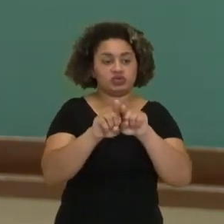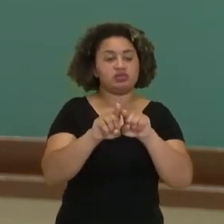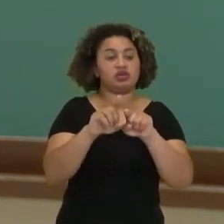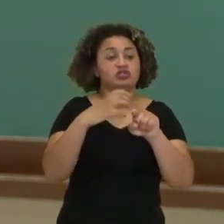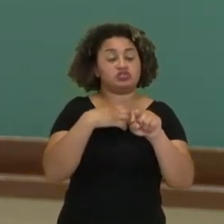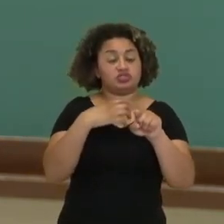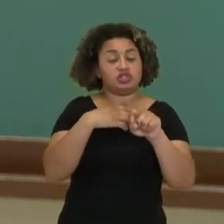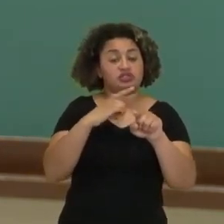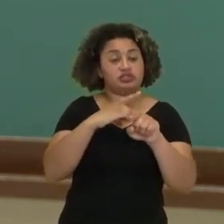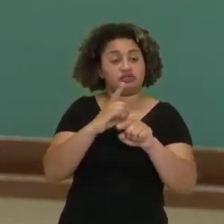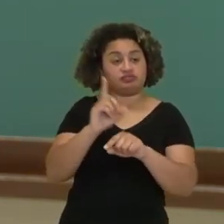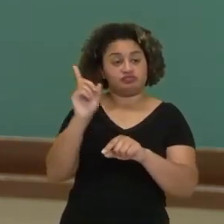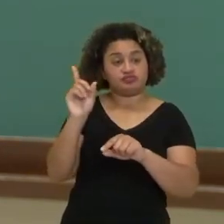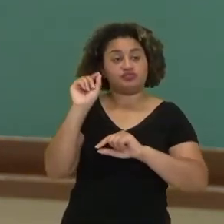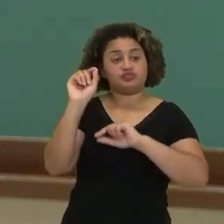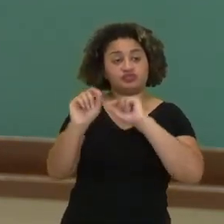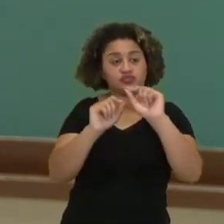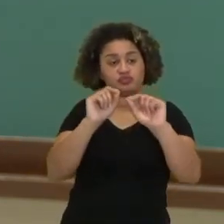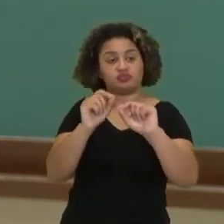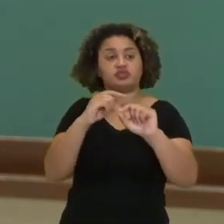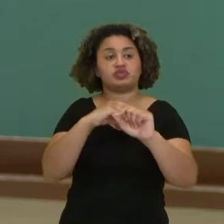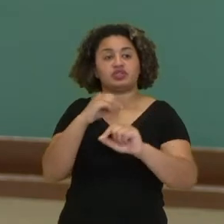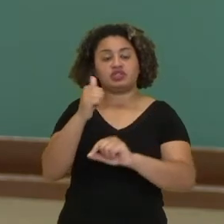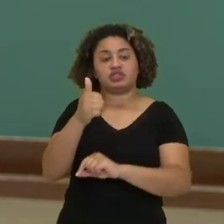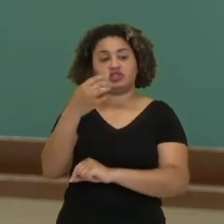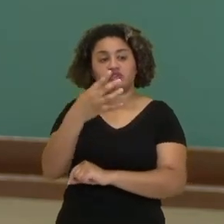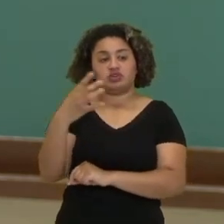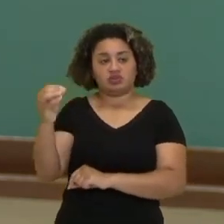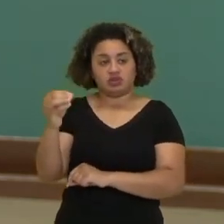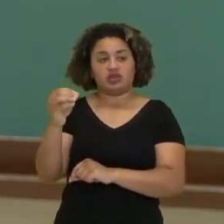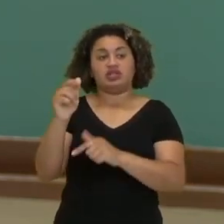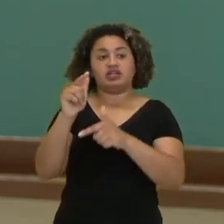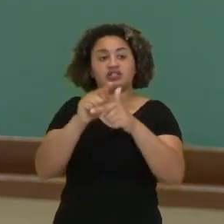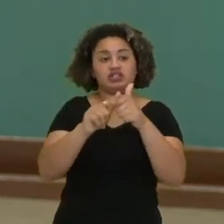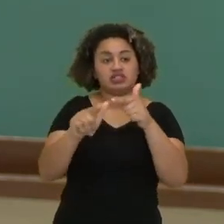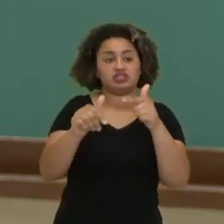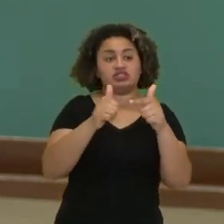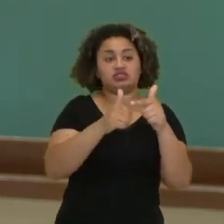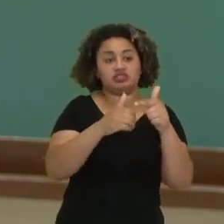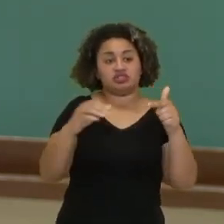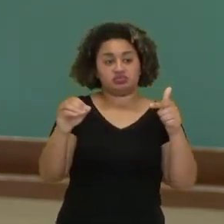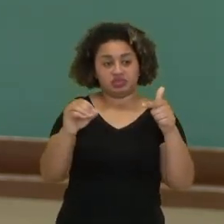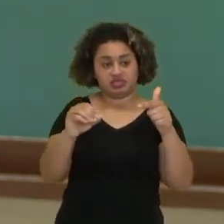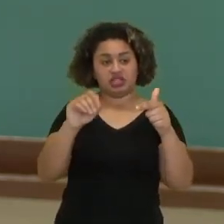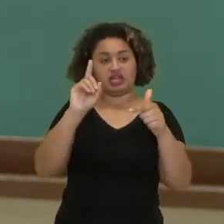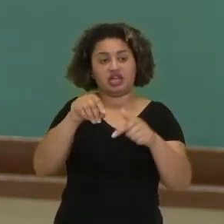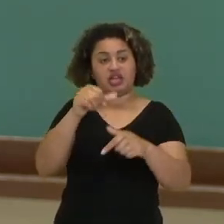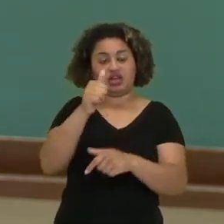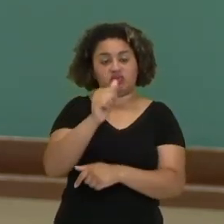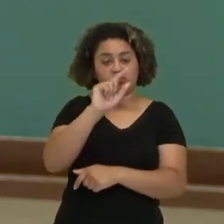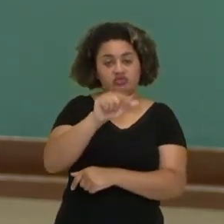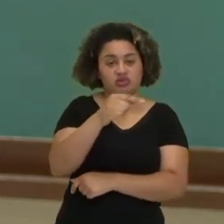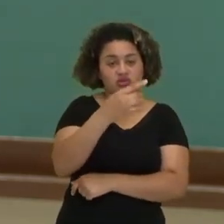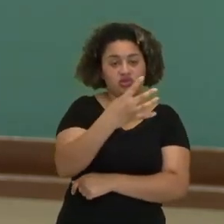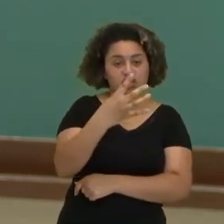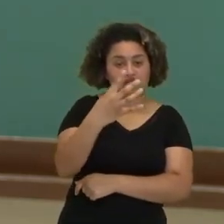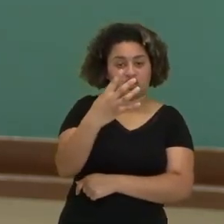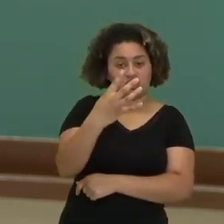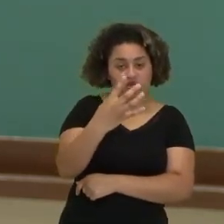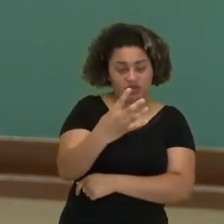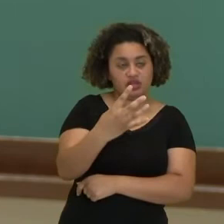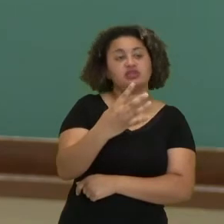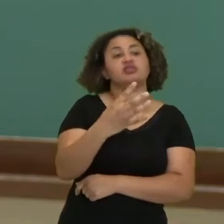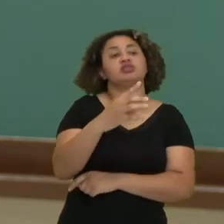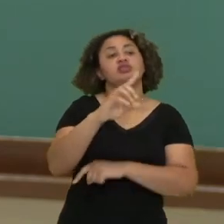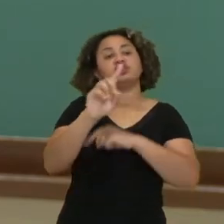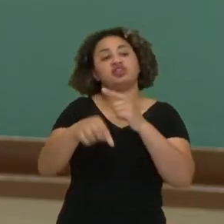no slide. Eu poderia pegar esse 140, dividir por 100, que deu 1,4, tá? E